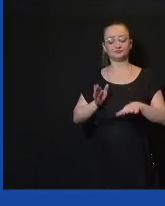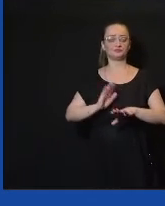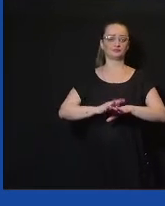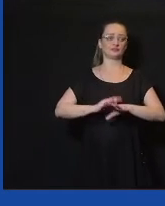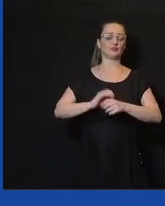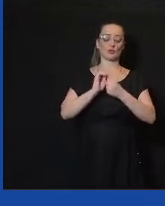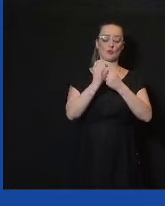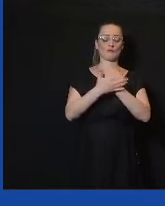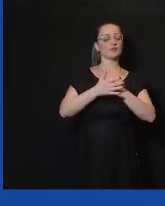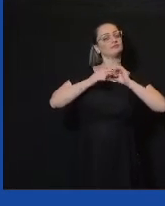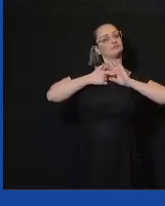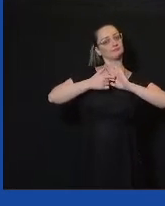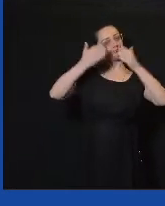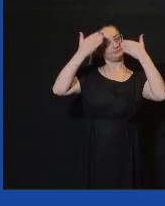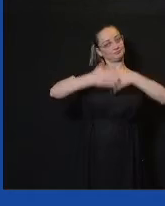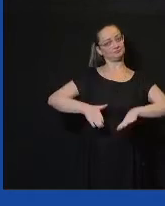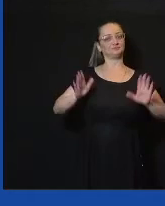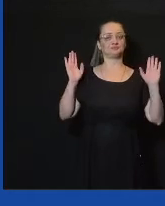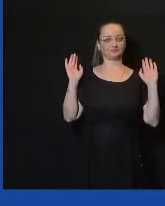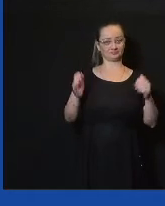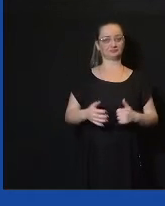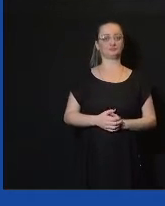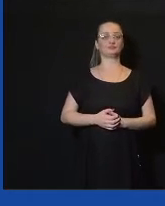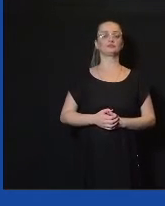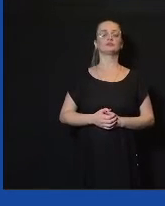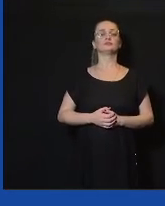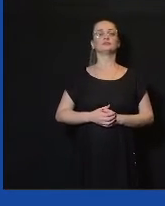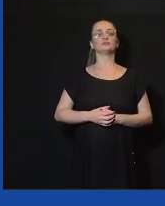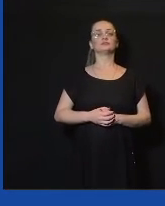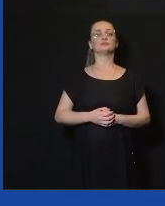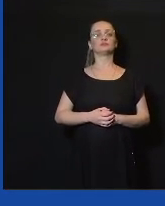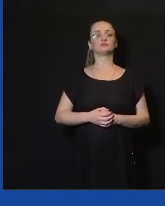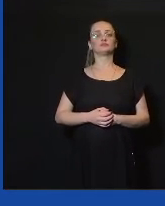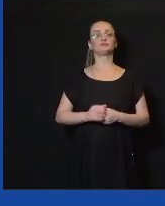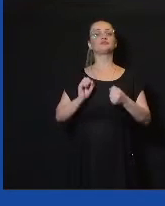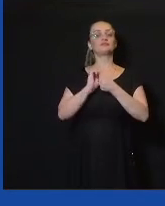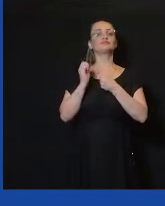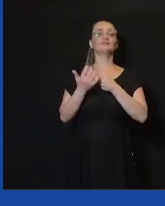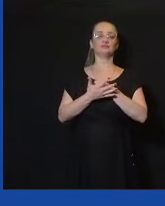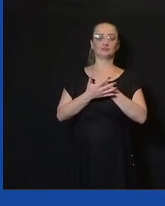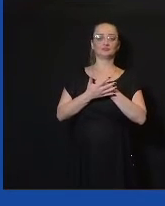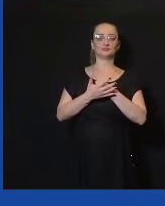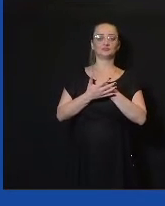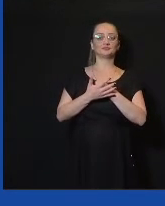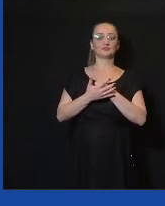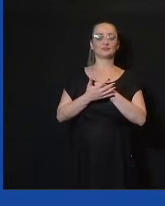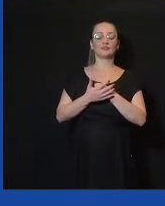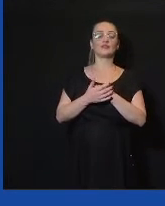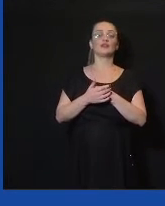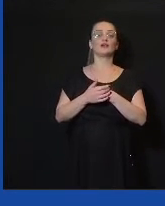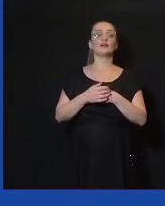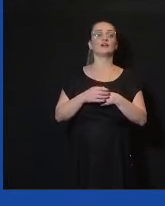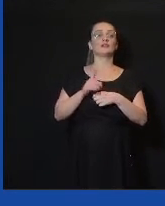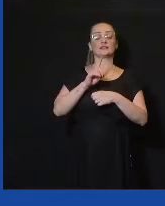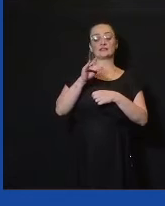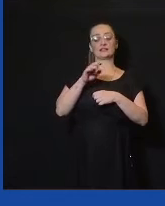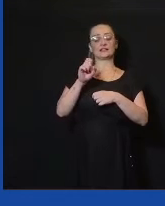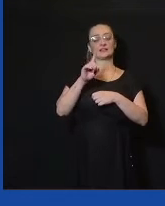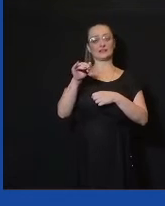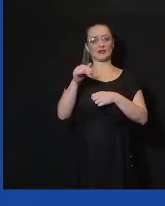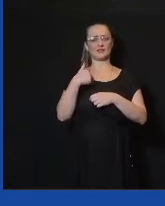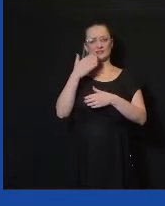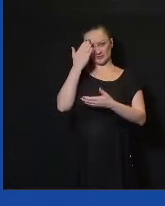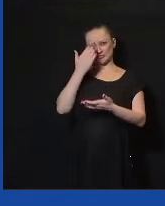Covid deu pela gente, né, na verdade. O Covid deu. Zezé, o pessoal aprendeu? Você acha que vai ter esse movimento